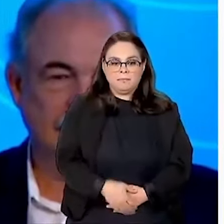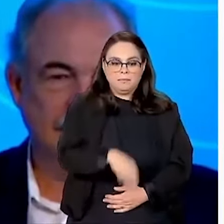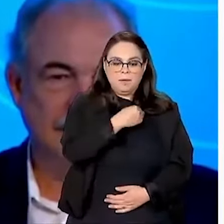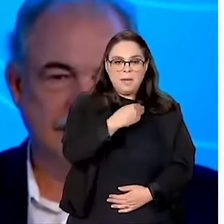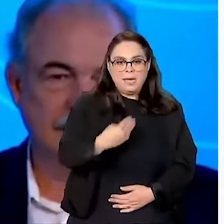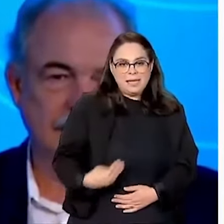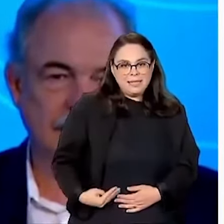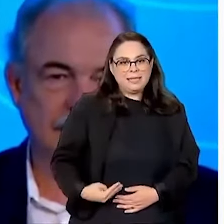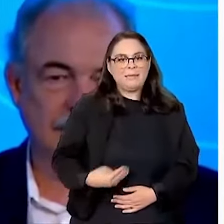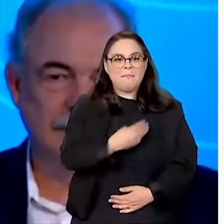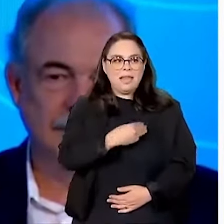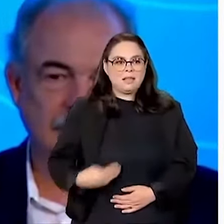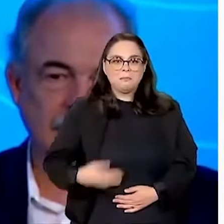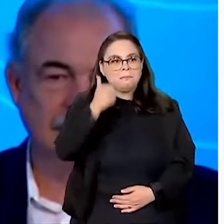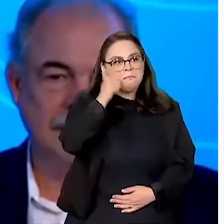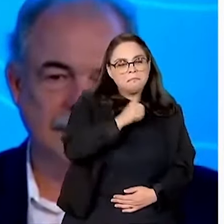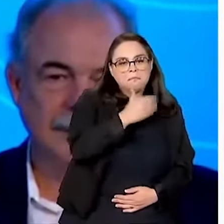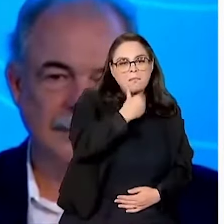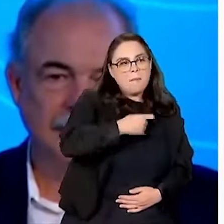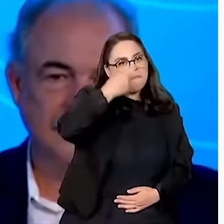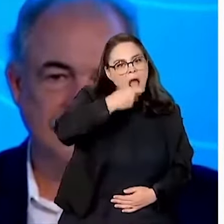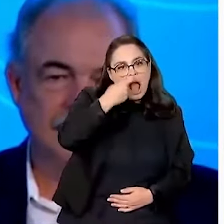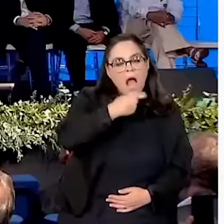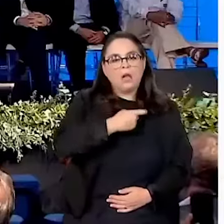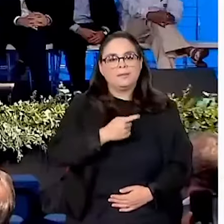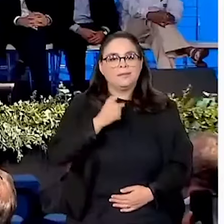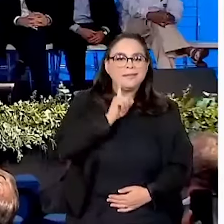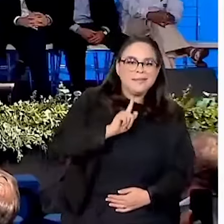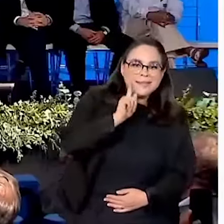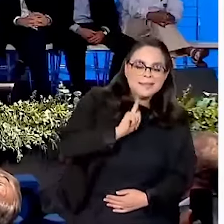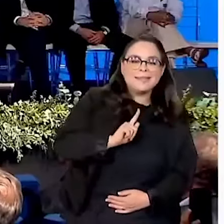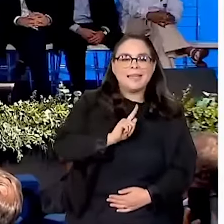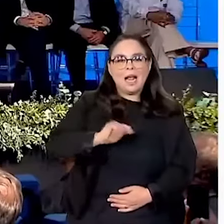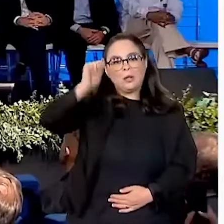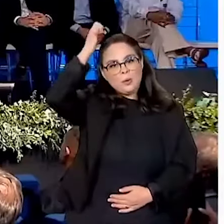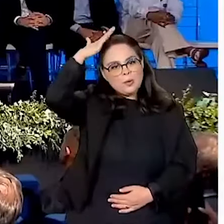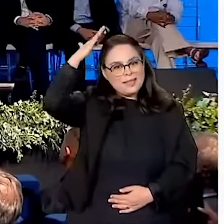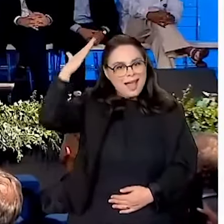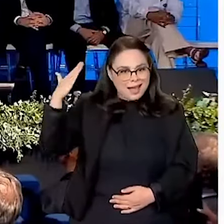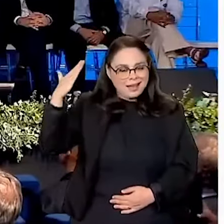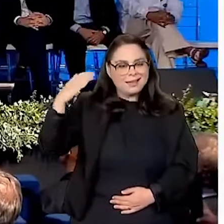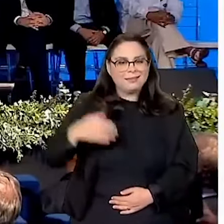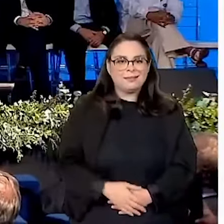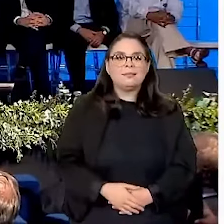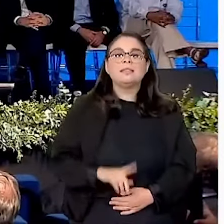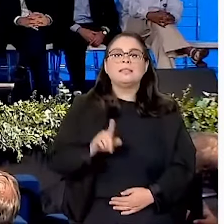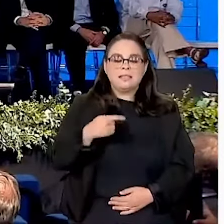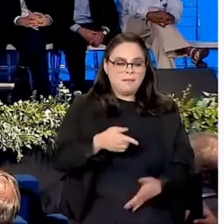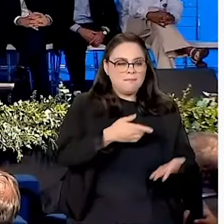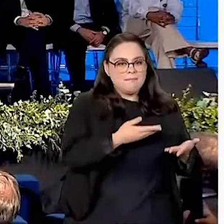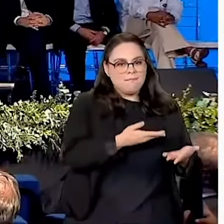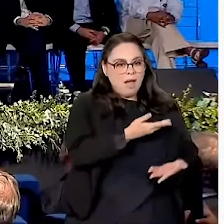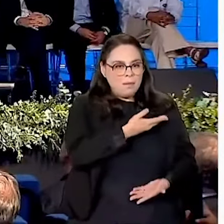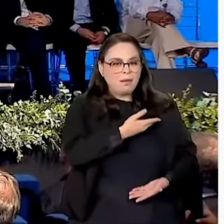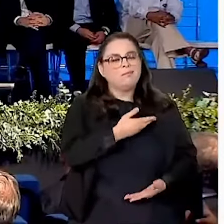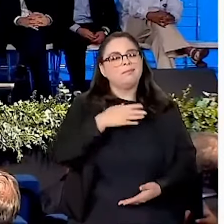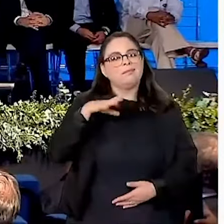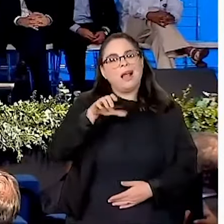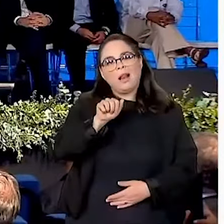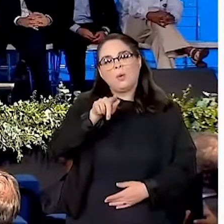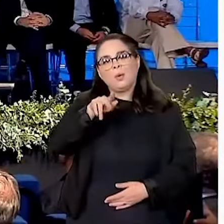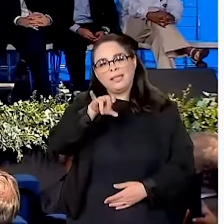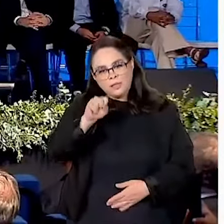ministras e ministros aqui, ministro Paulo Teixeira, ministra Nida, ministra Luciana, companheiro Aloysio Mercadante,